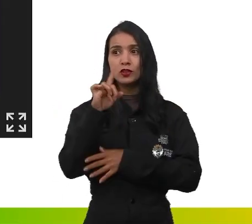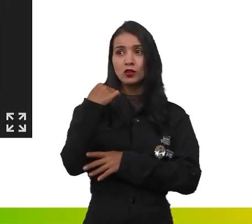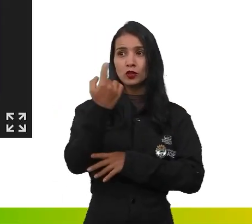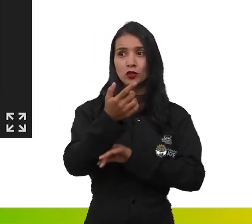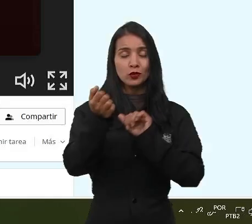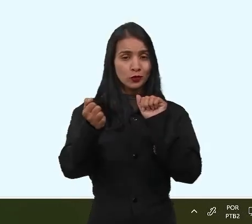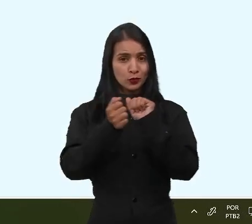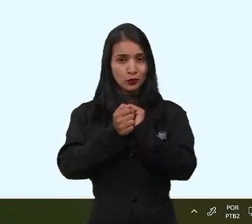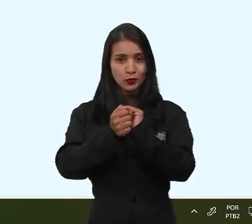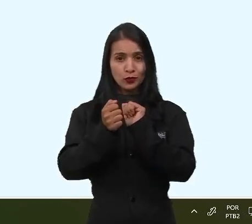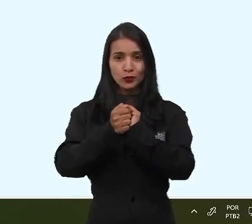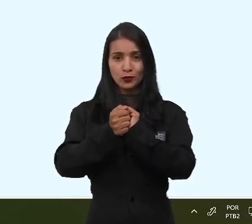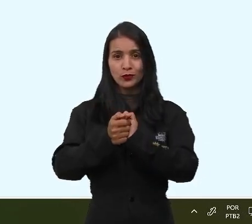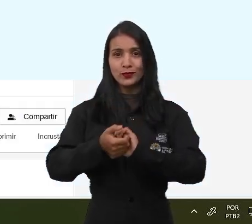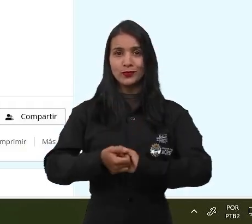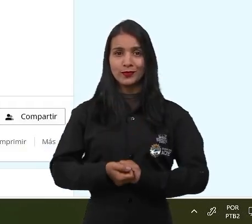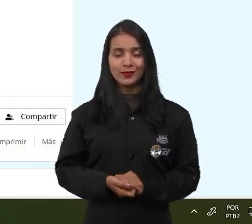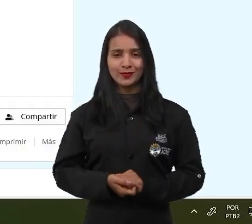atividade.